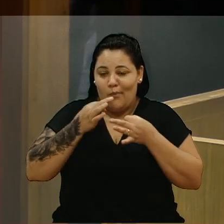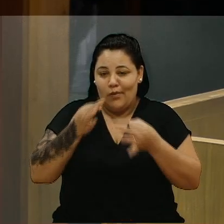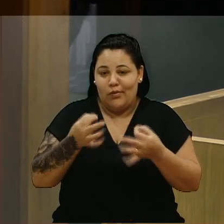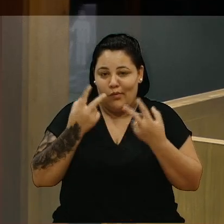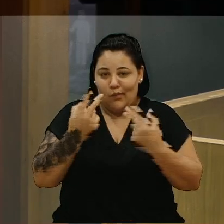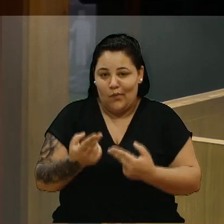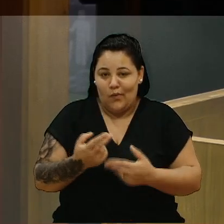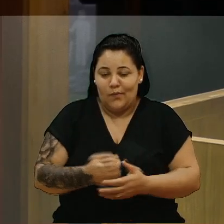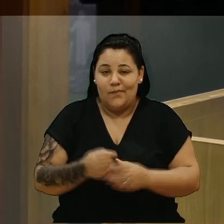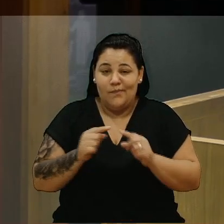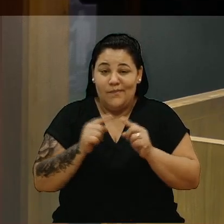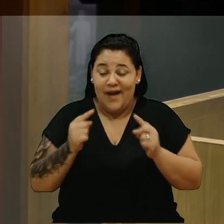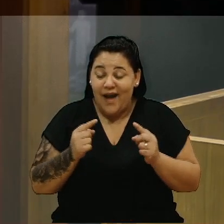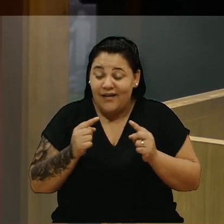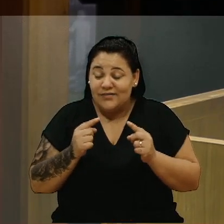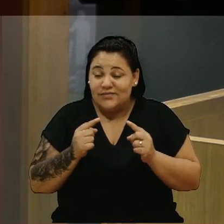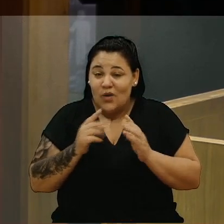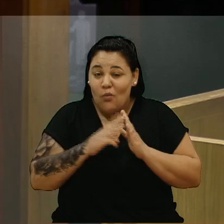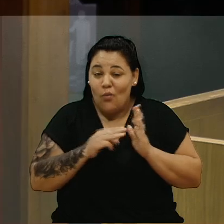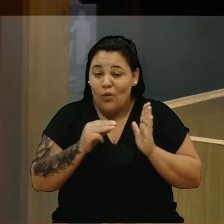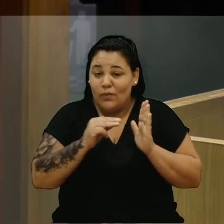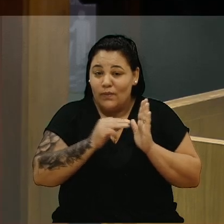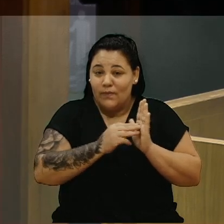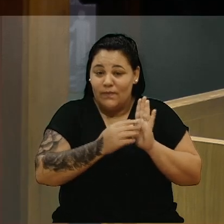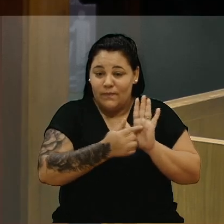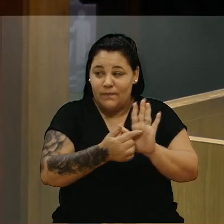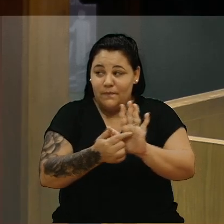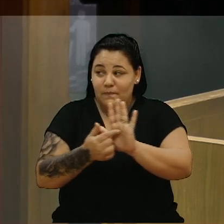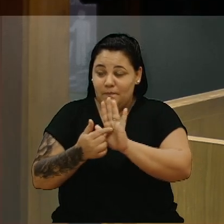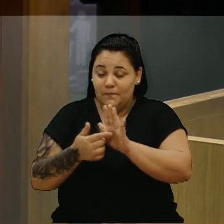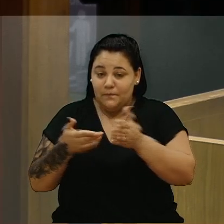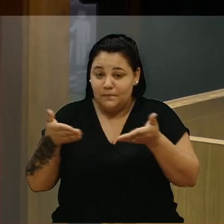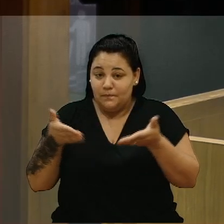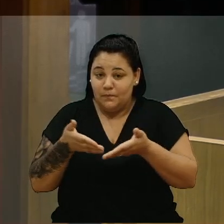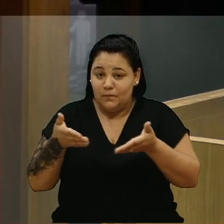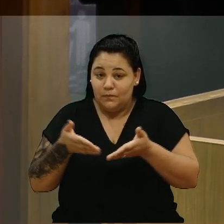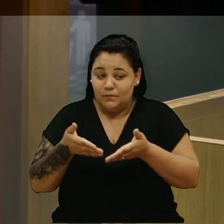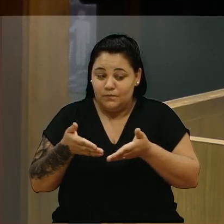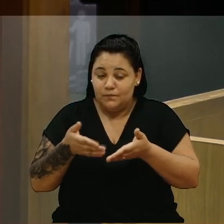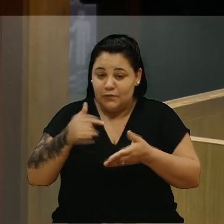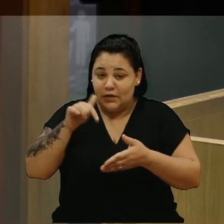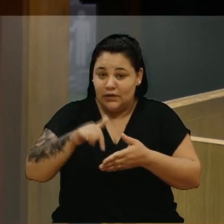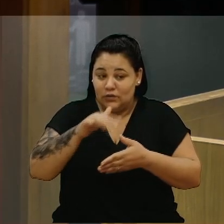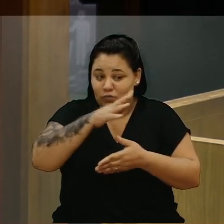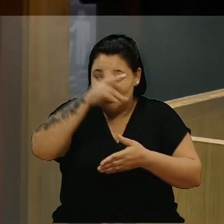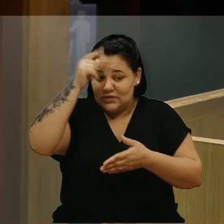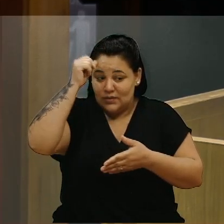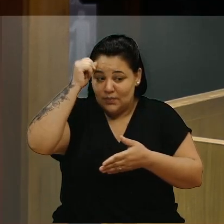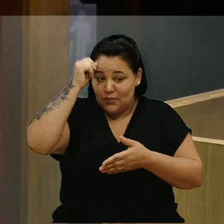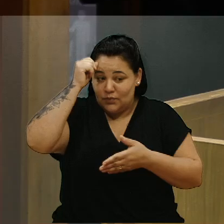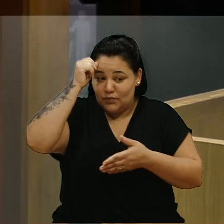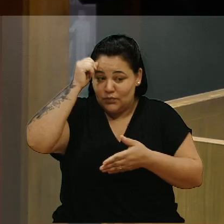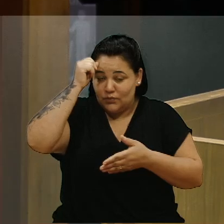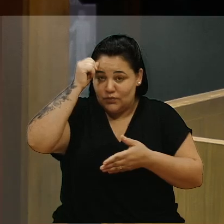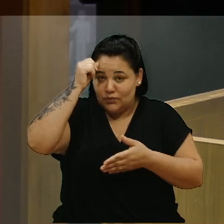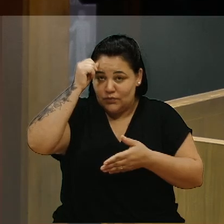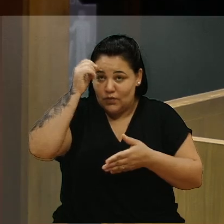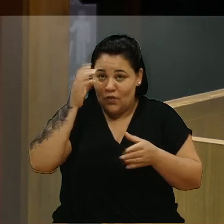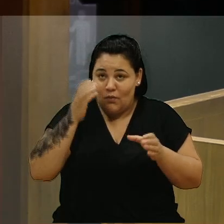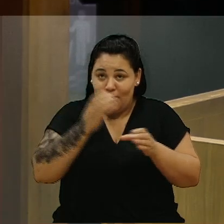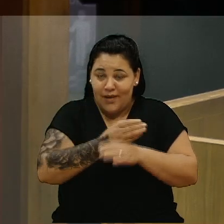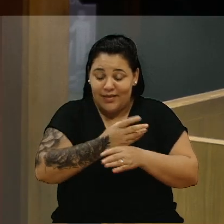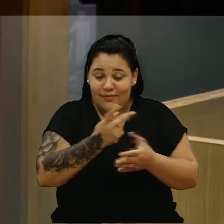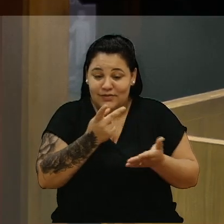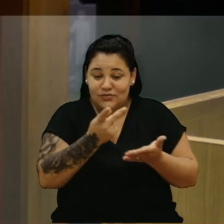o modelo que está apresentado hoje aqui no nosso município, ele está totalmente